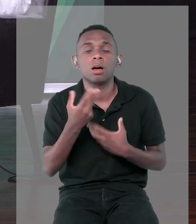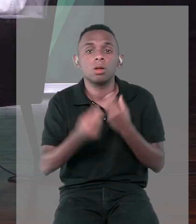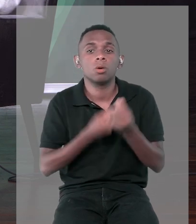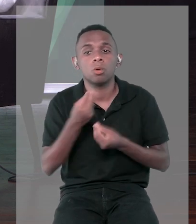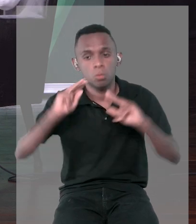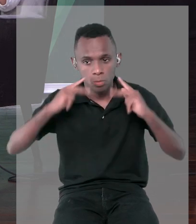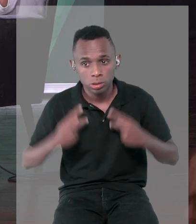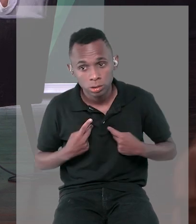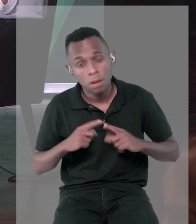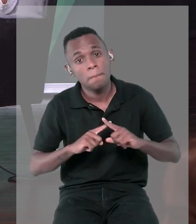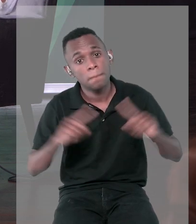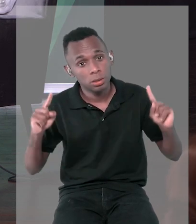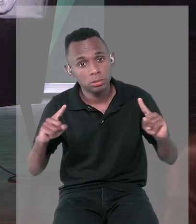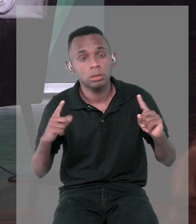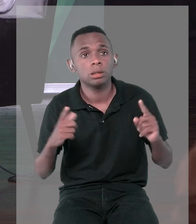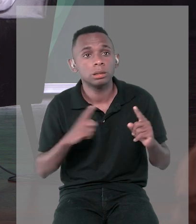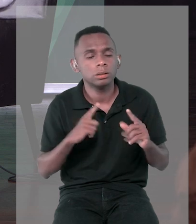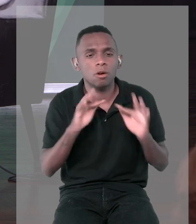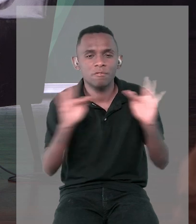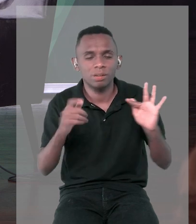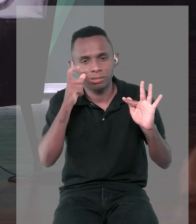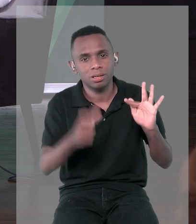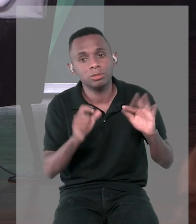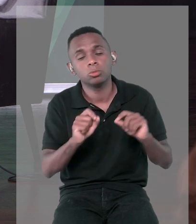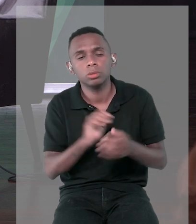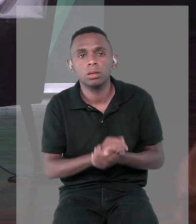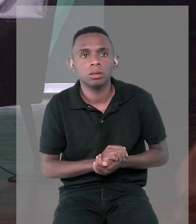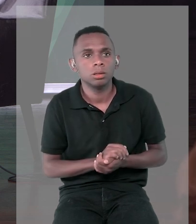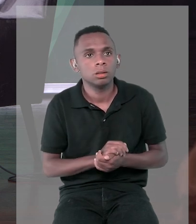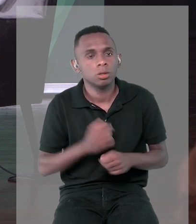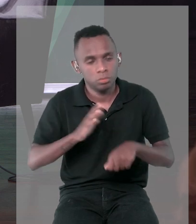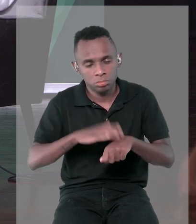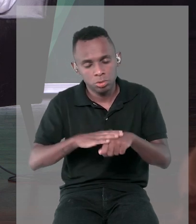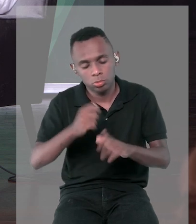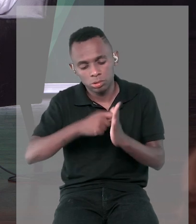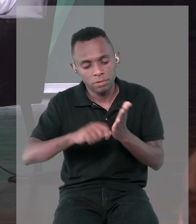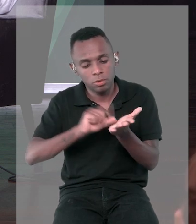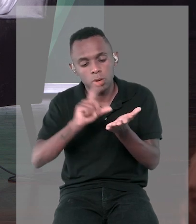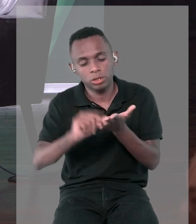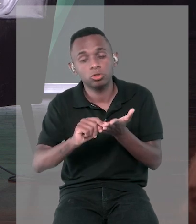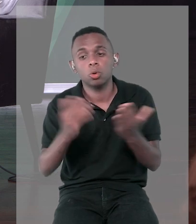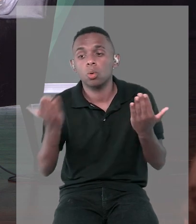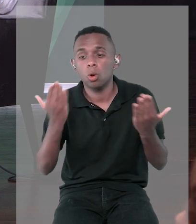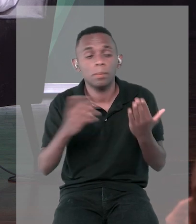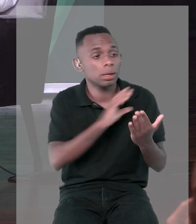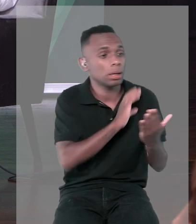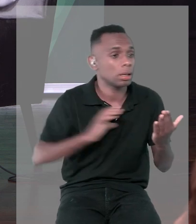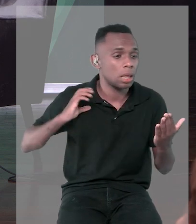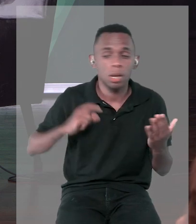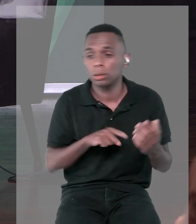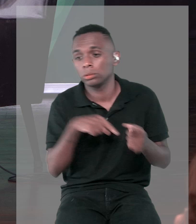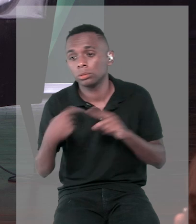condição humana, mas ela tem uma frase muito interessante. Até eu estou fazendo um artigo comparando a Clarice com a